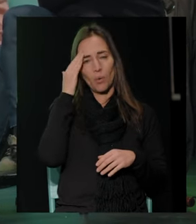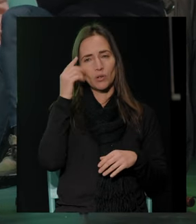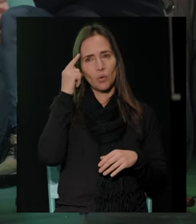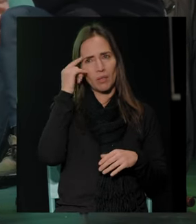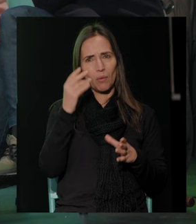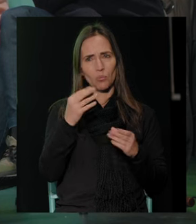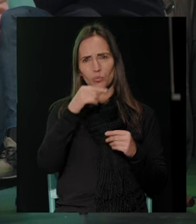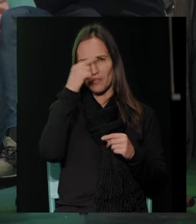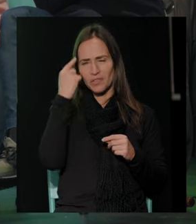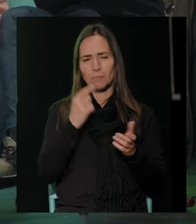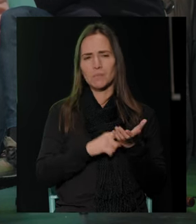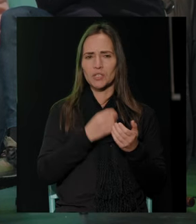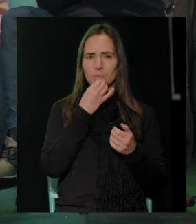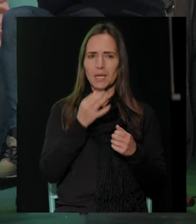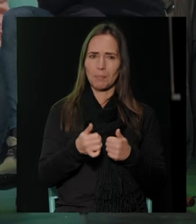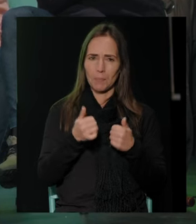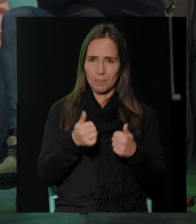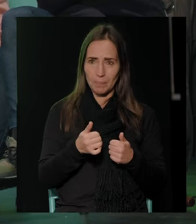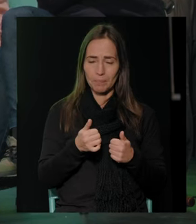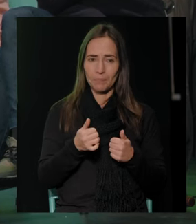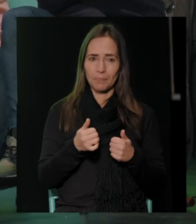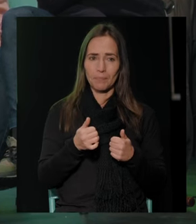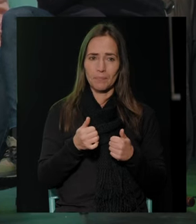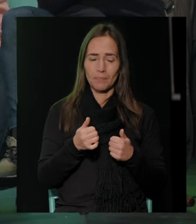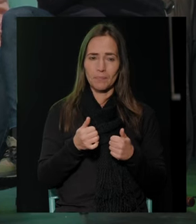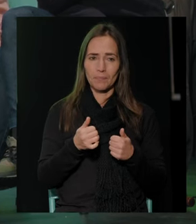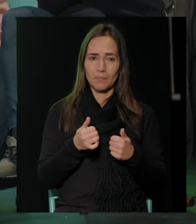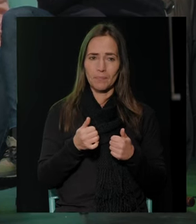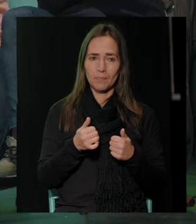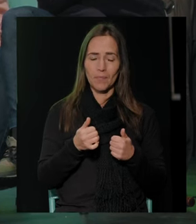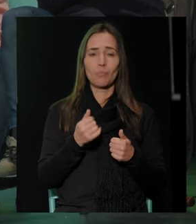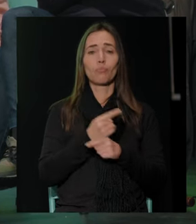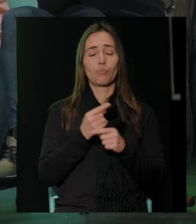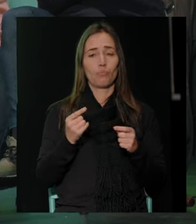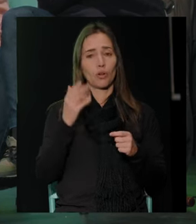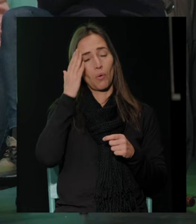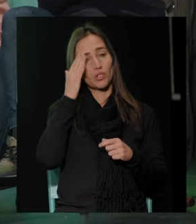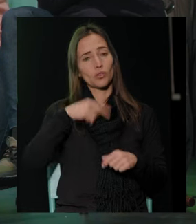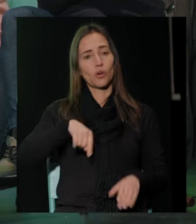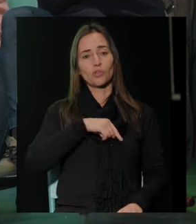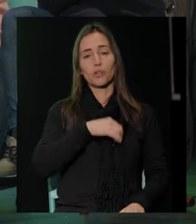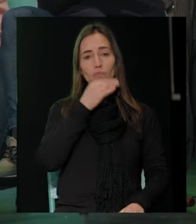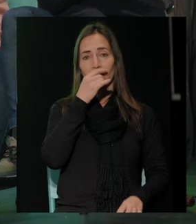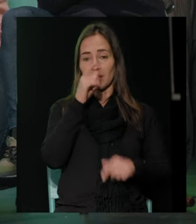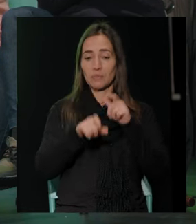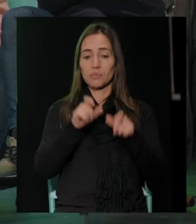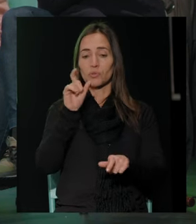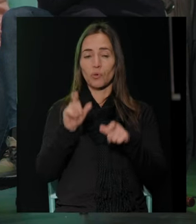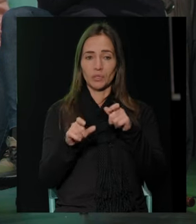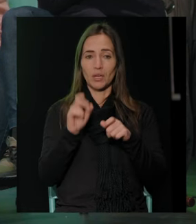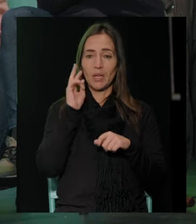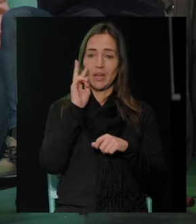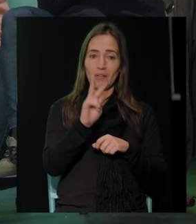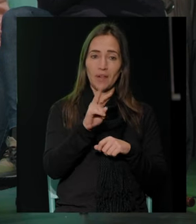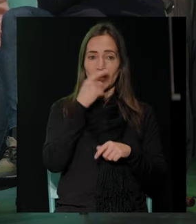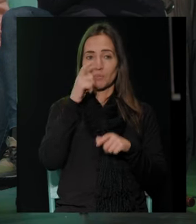porque... Sim, é mesmo difícil. Porque eu acho que é assim, quando estamos a falar de pessoas que olham para o pessoal que